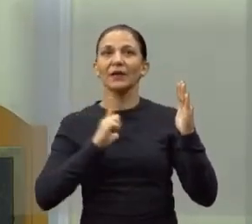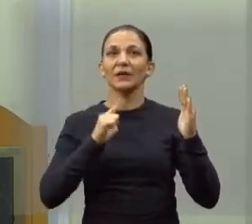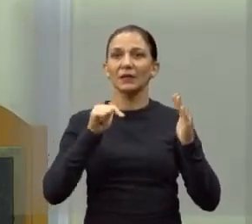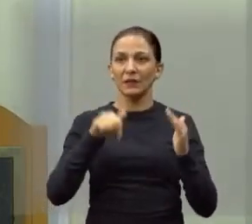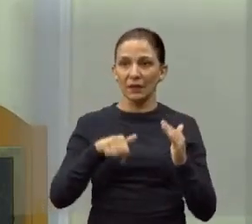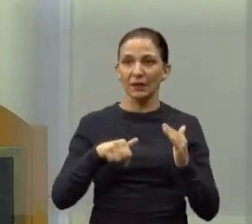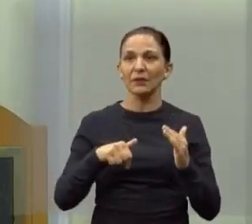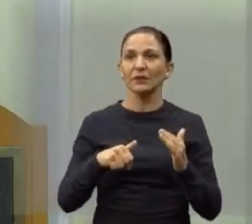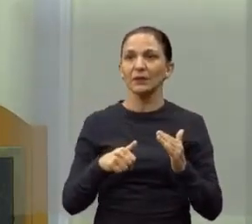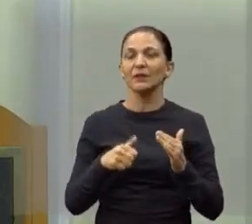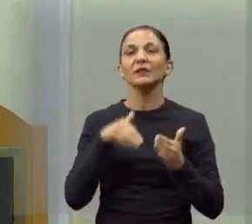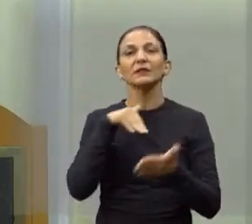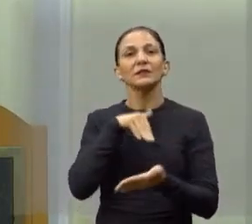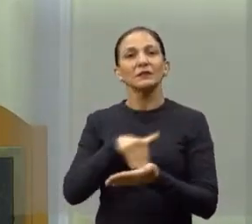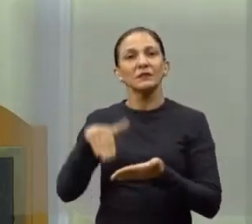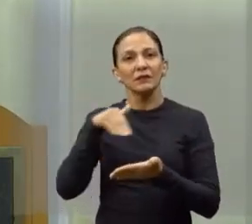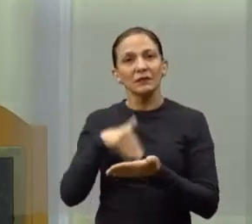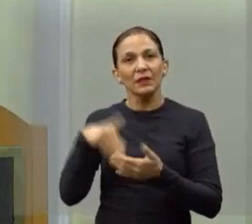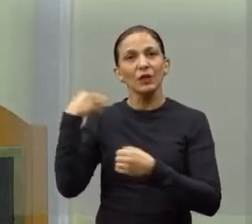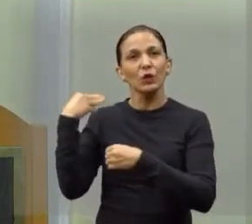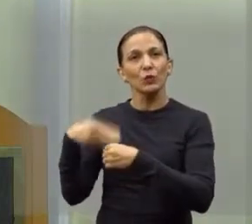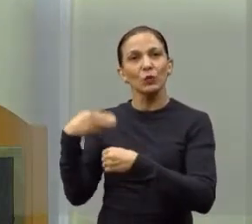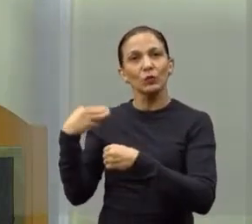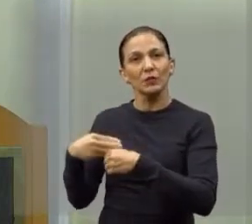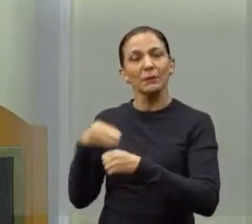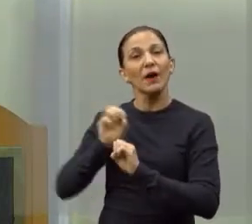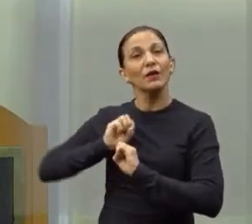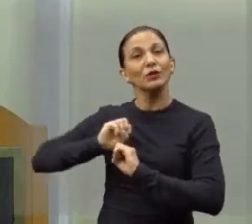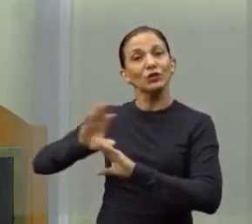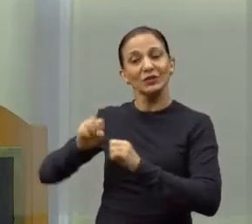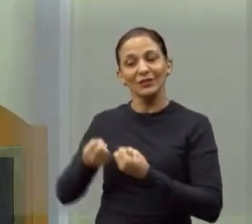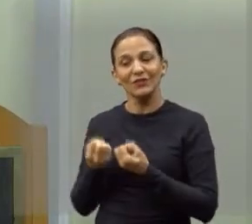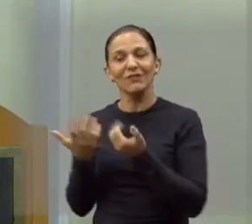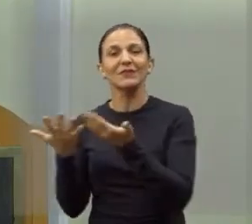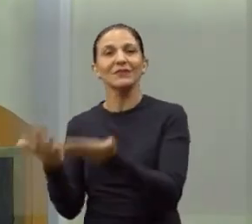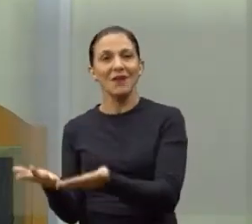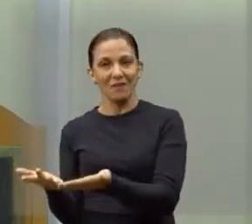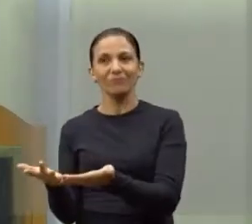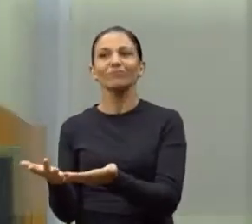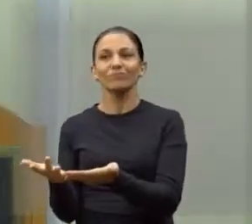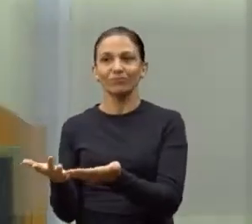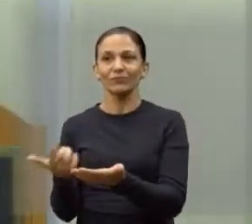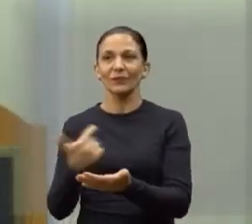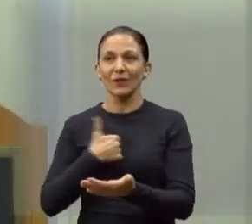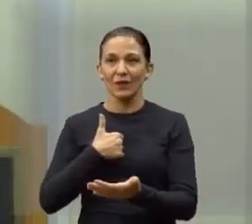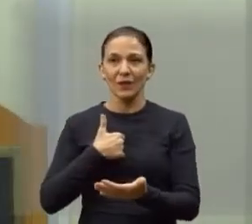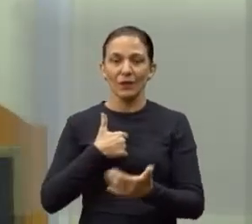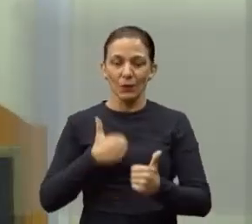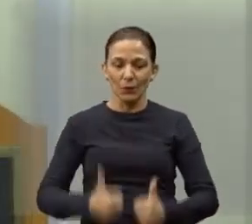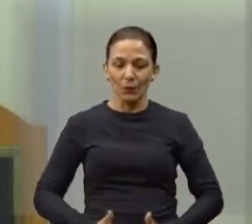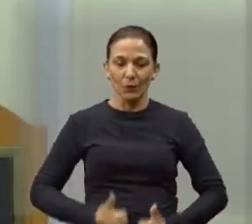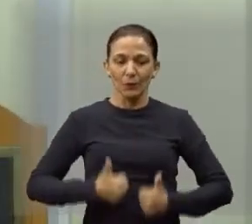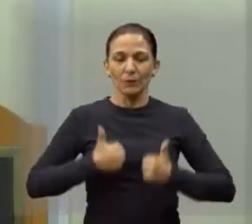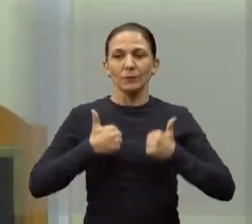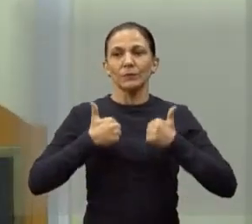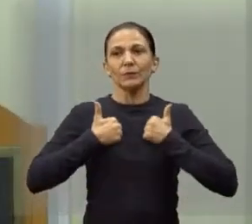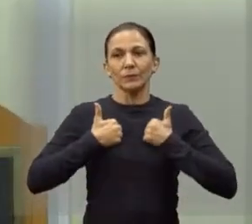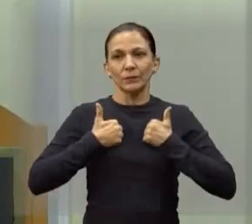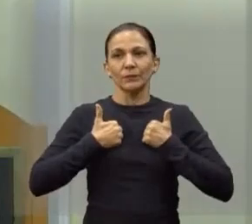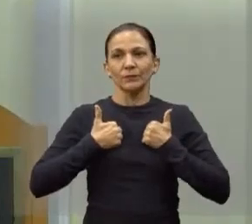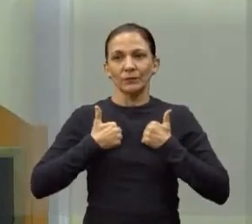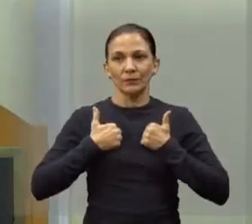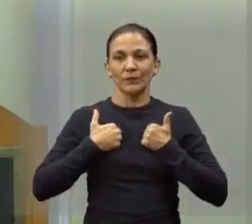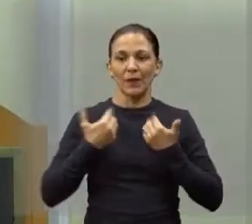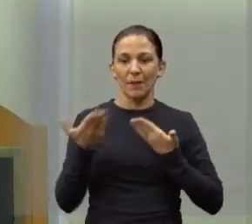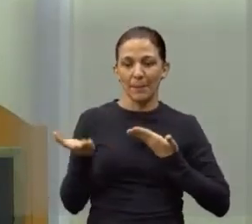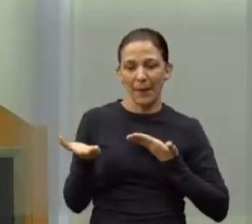Lobato para a Secretaria Municipal de Educação. E eu fico muito honrada de ser a